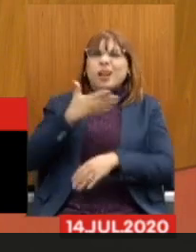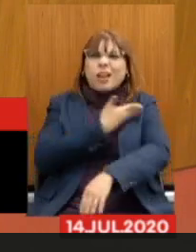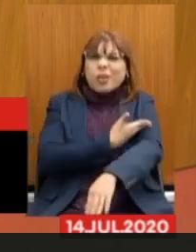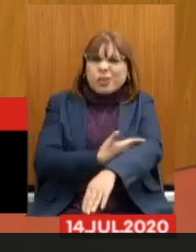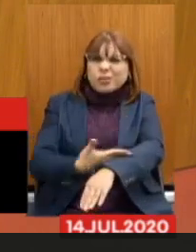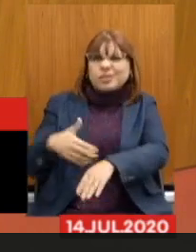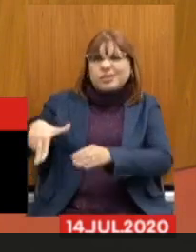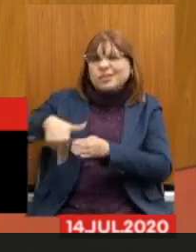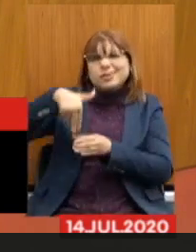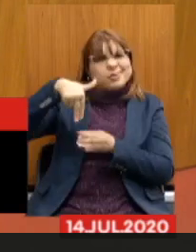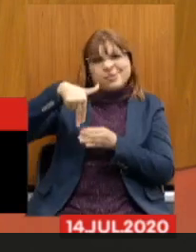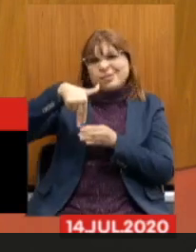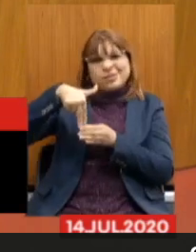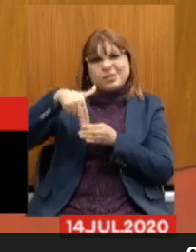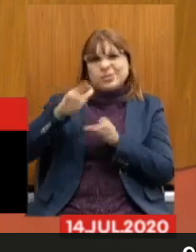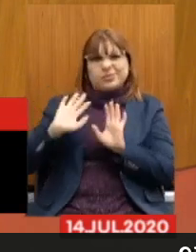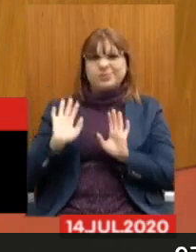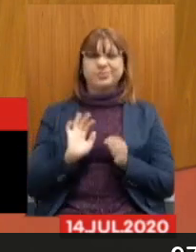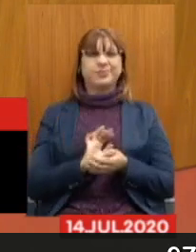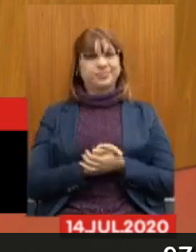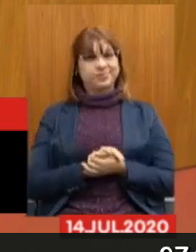É só por